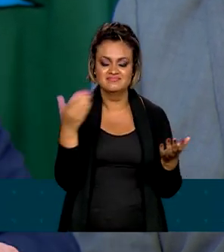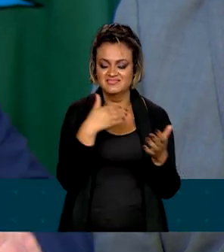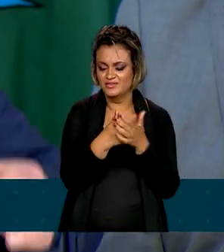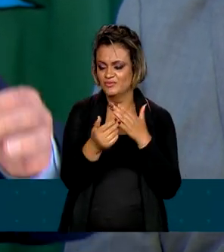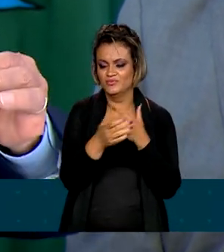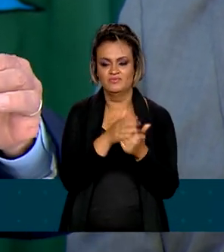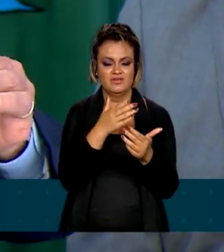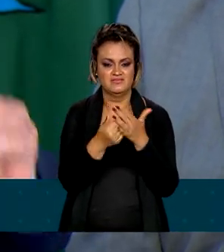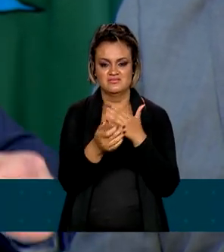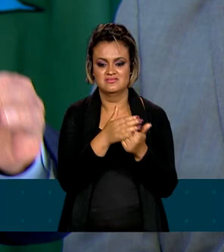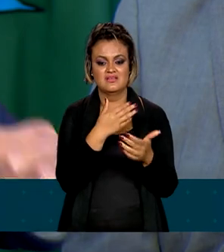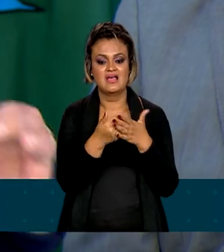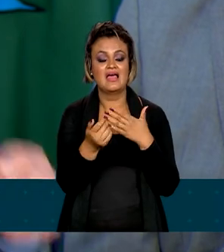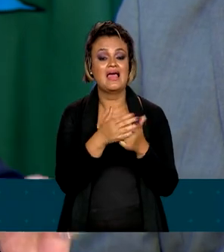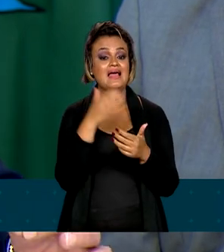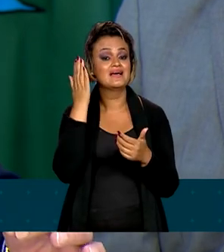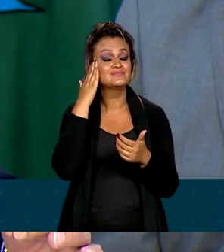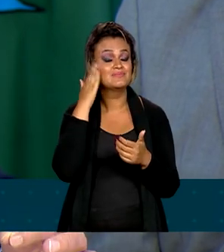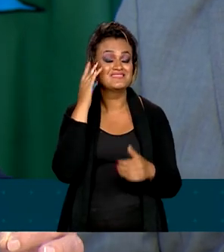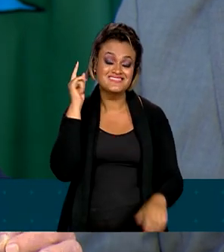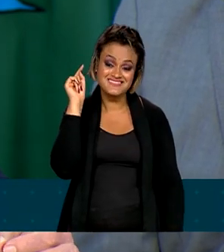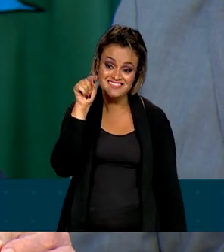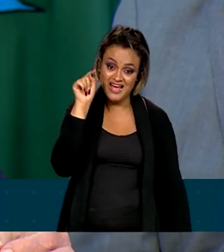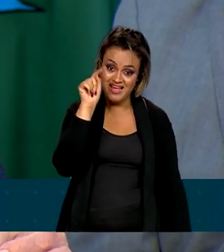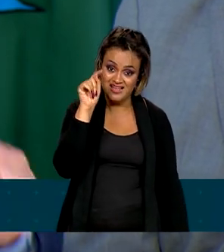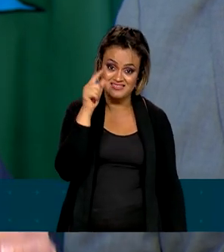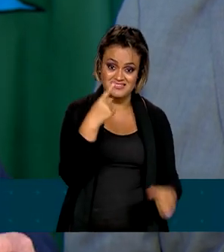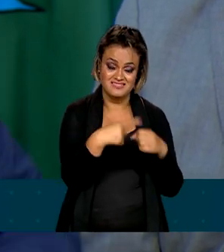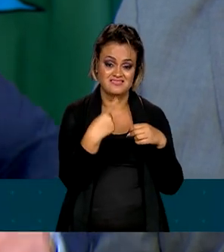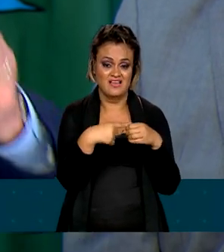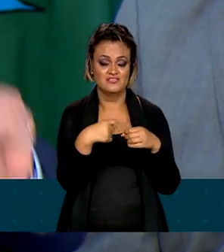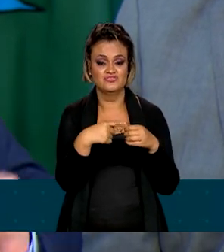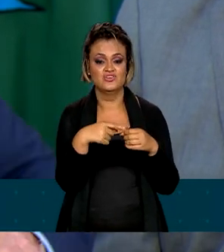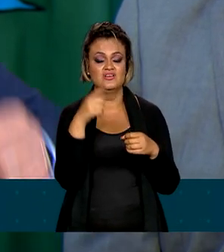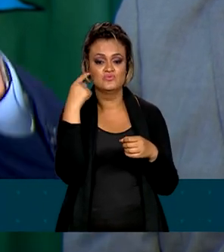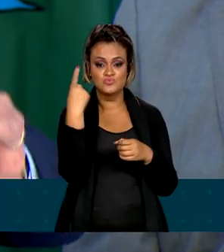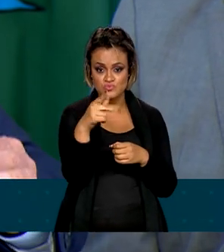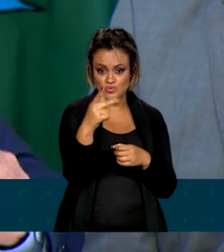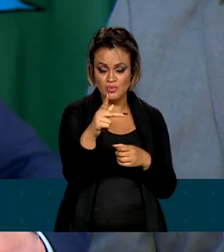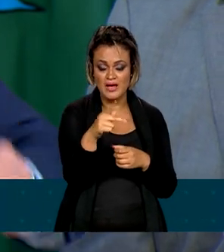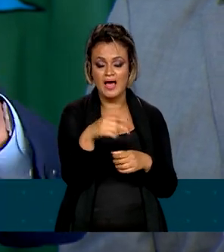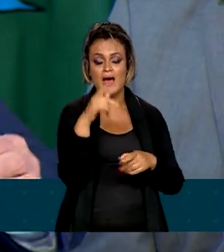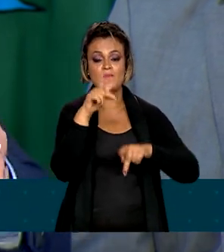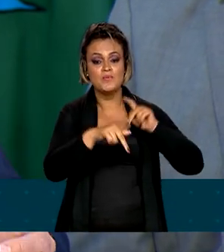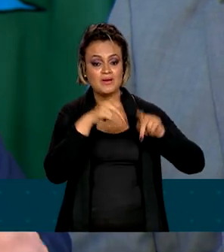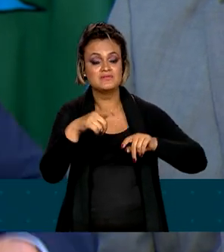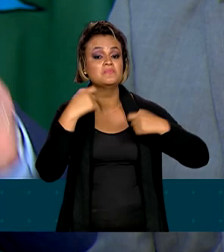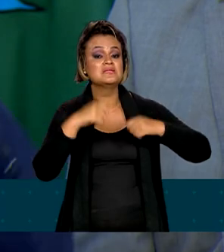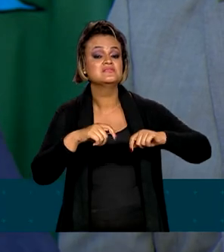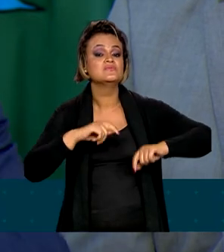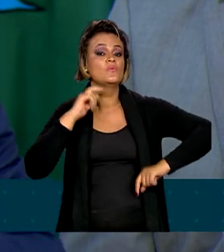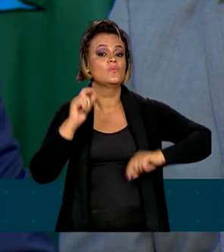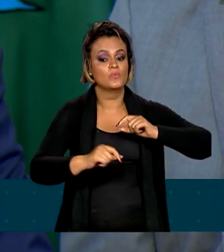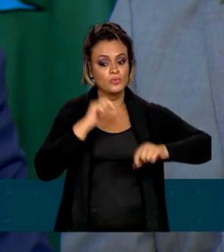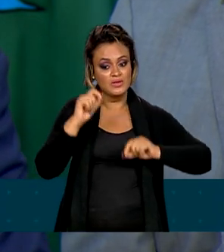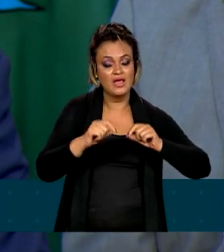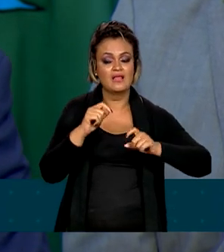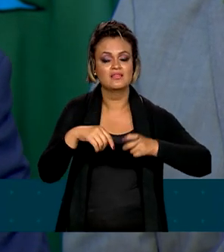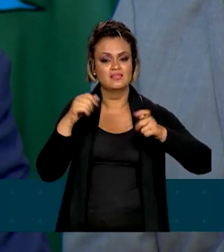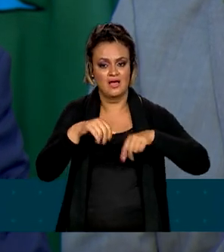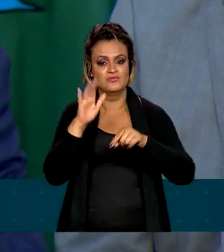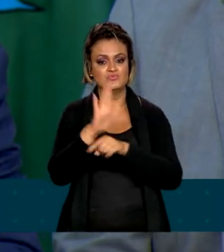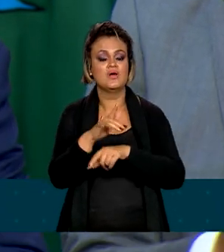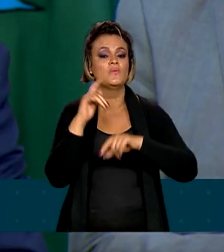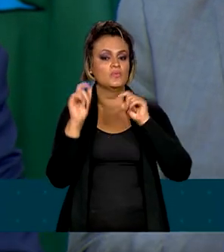saber é o seguinte, é se naquela cidade o povo está necessitando de alguma coisa que a gente possa